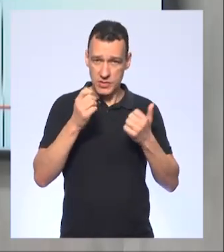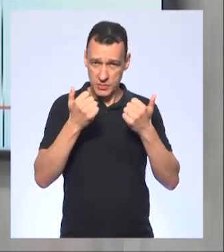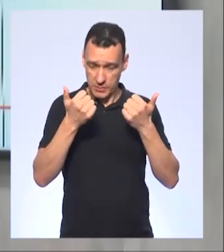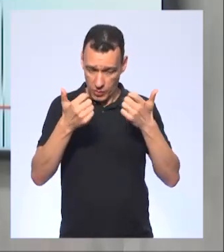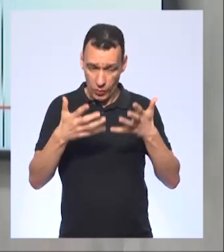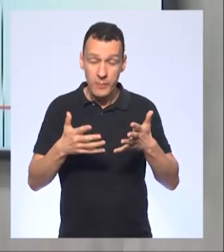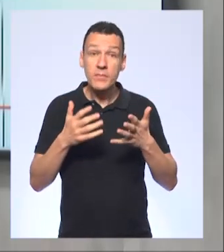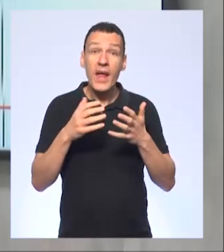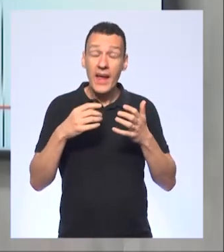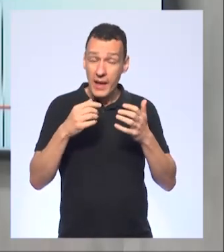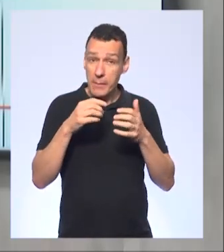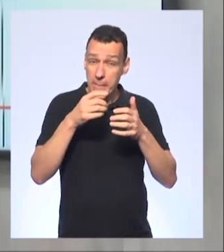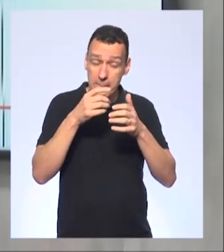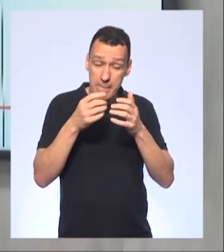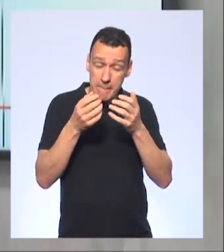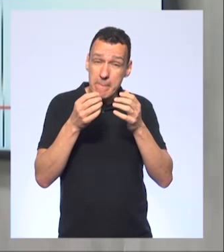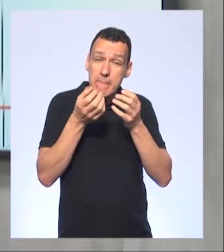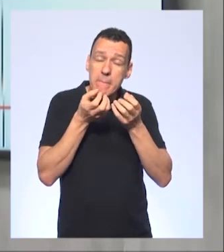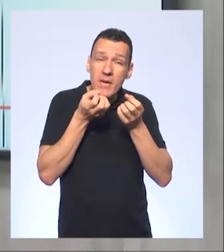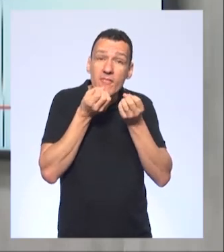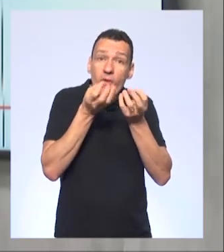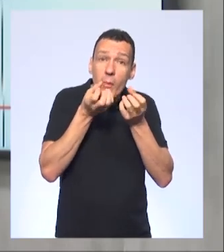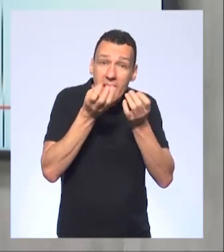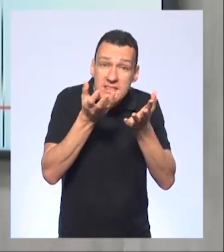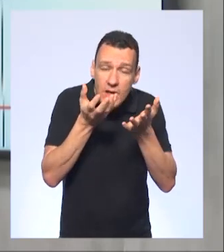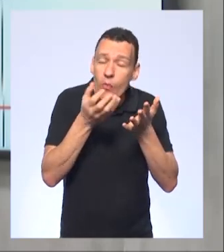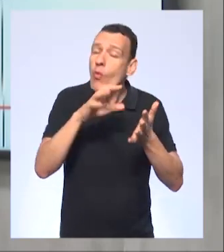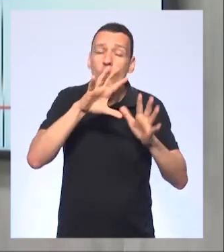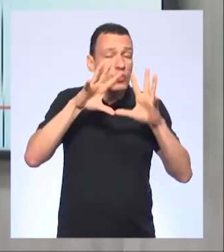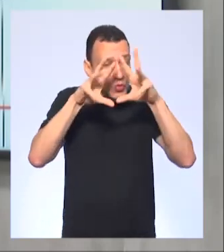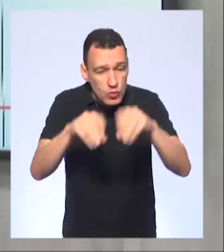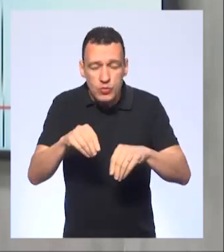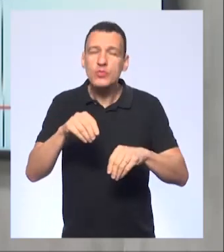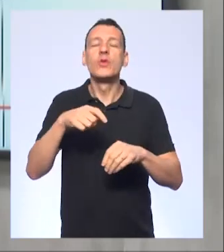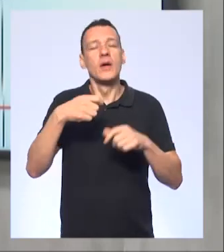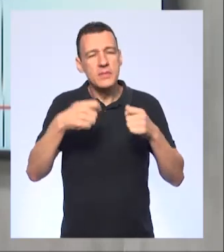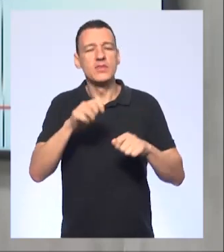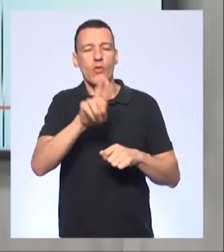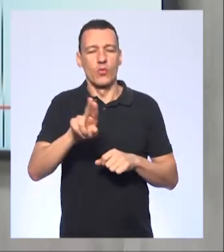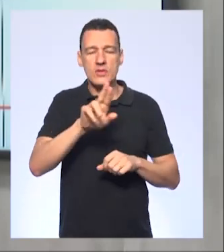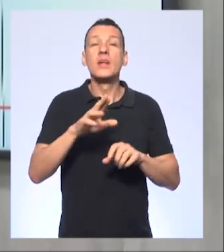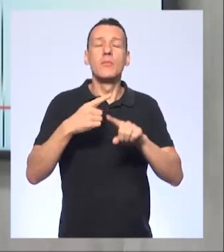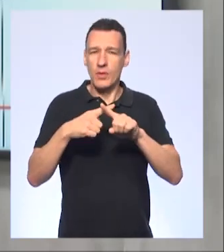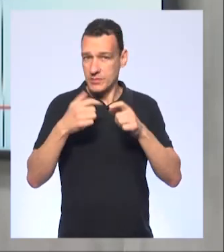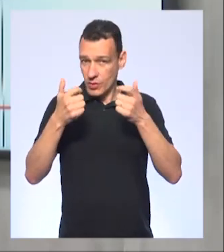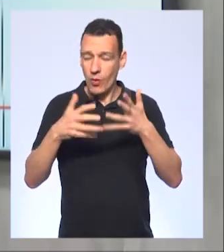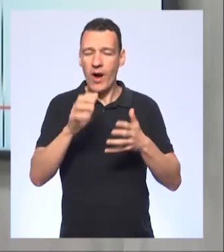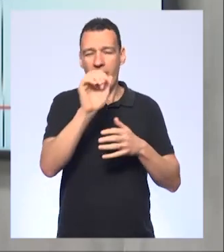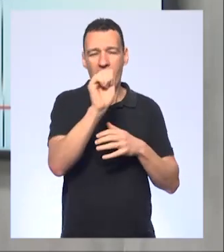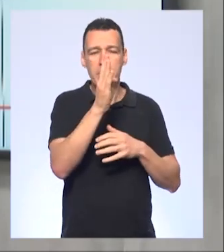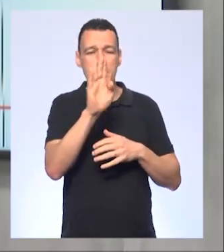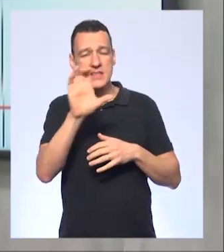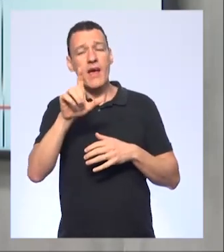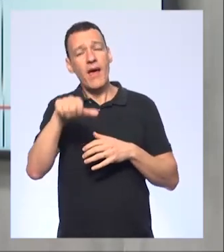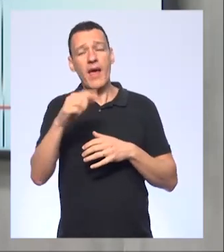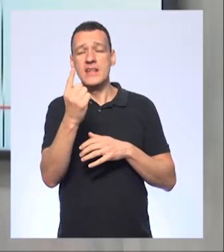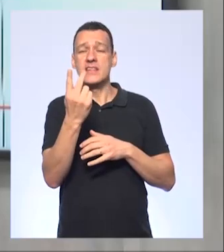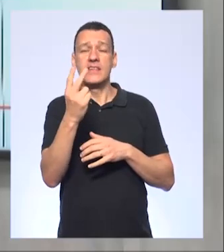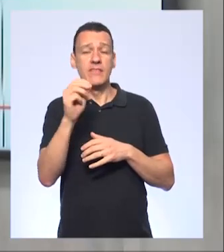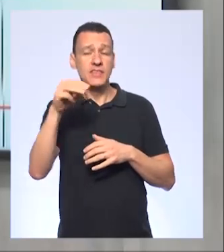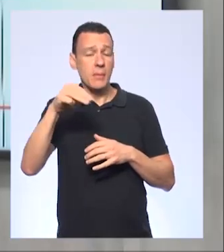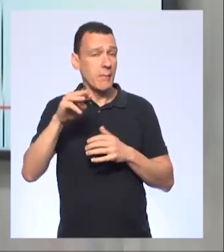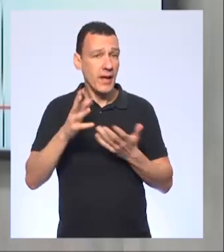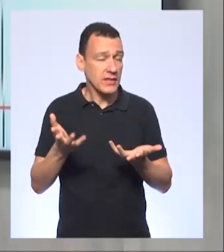ser usado. Então, sabe o que eu pensei? Ele não falou que A mais B mais C eram 120 metros? E A mais B mais C era